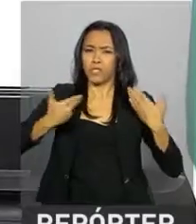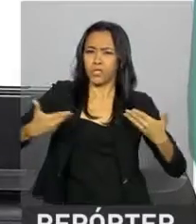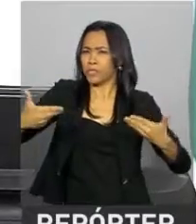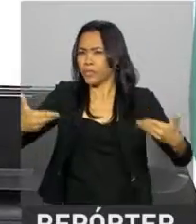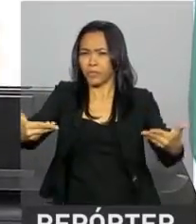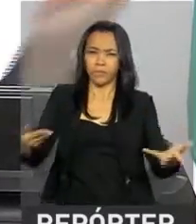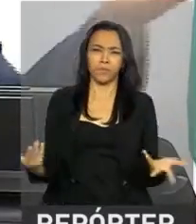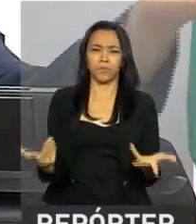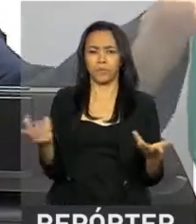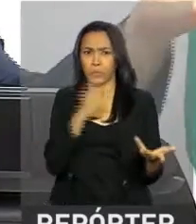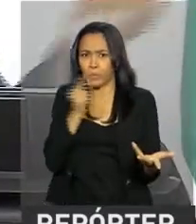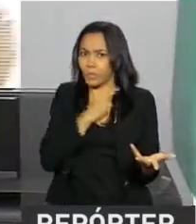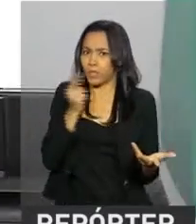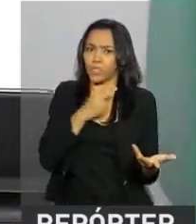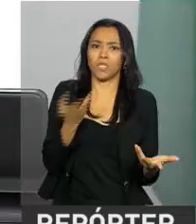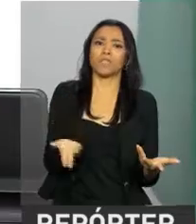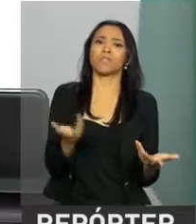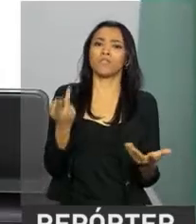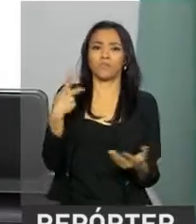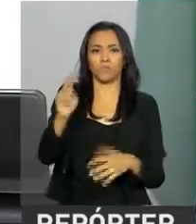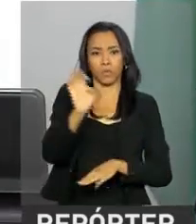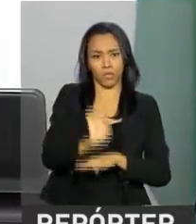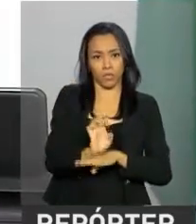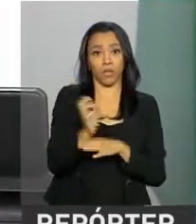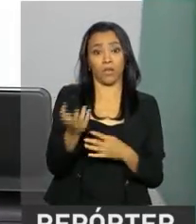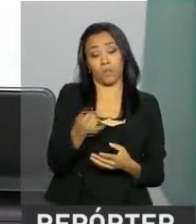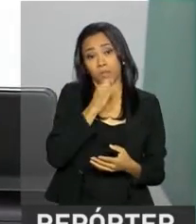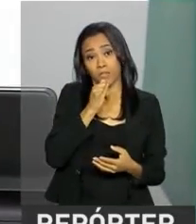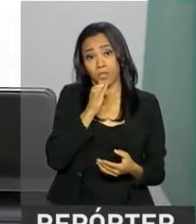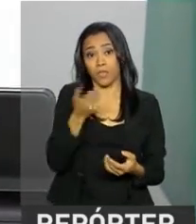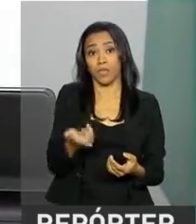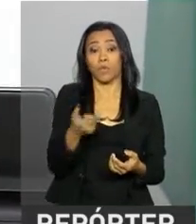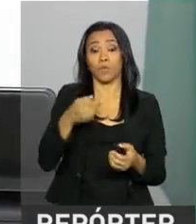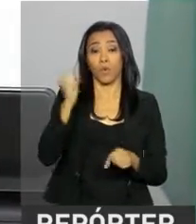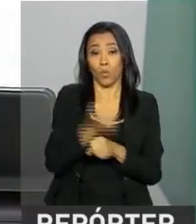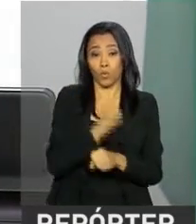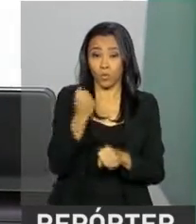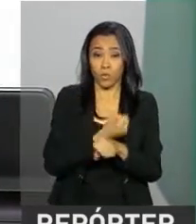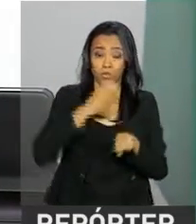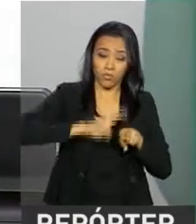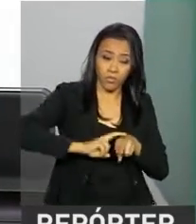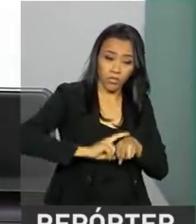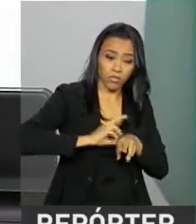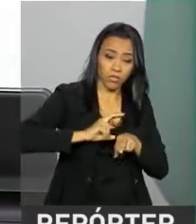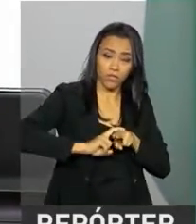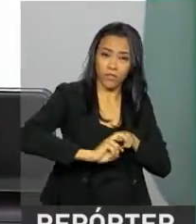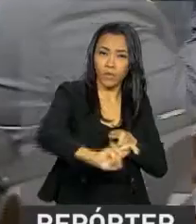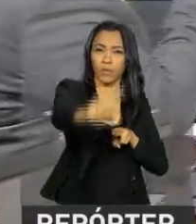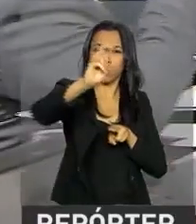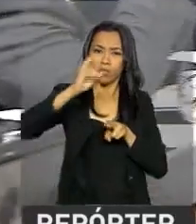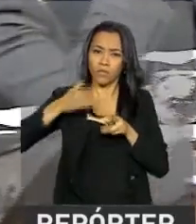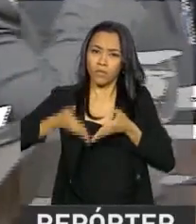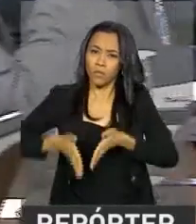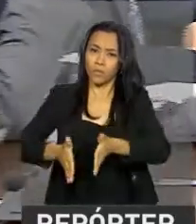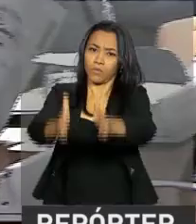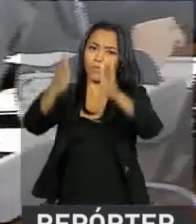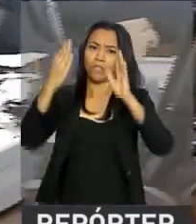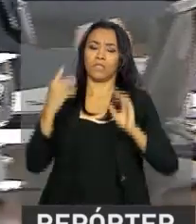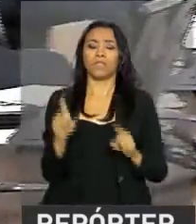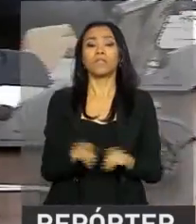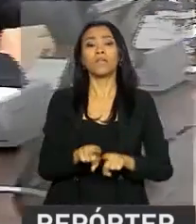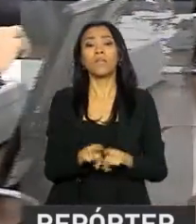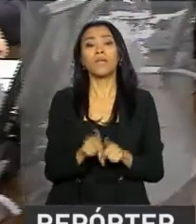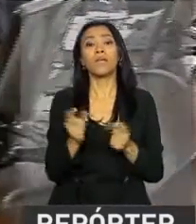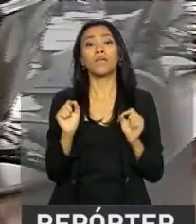e emergenciais do estado como por exemplo concessões de rodovias construção de ferrovias e também a ampliação